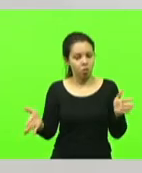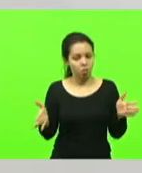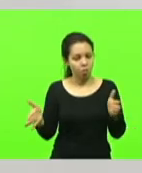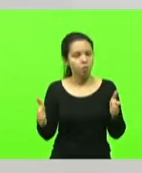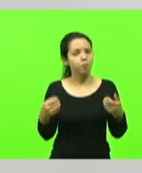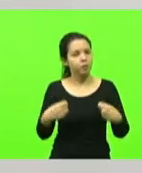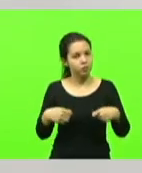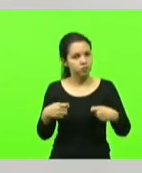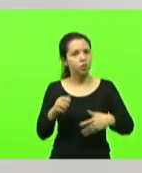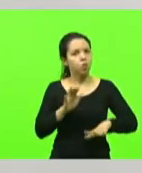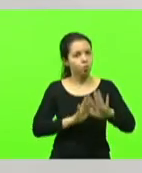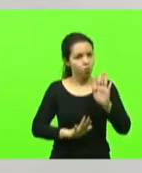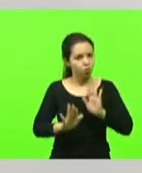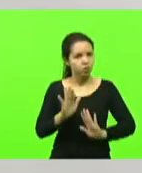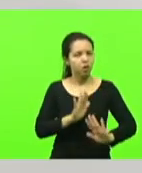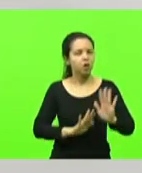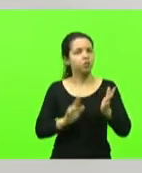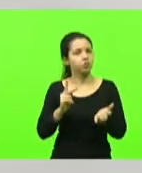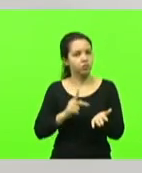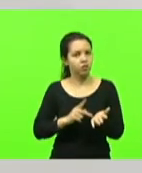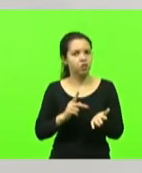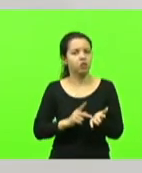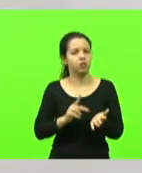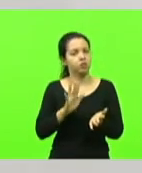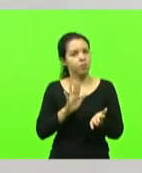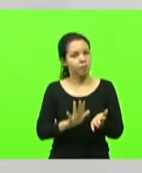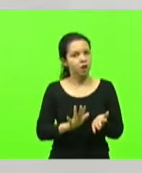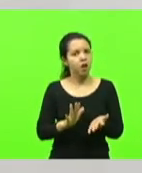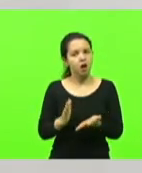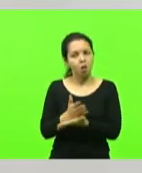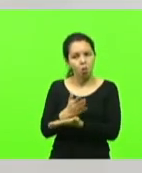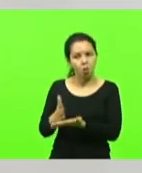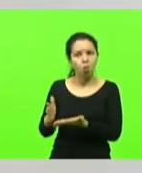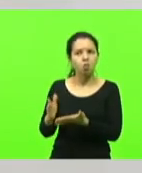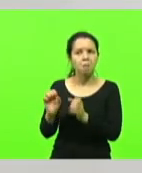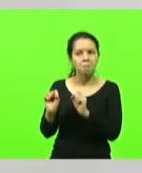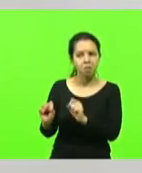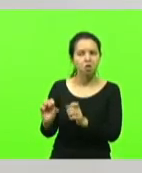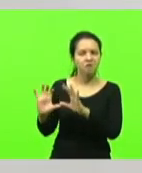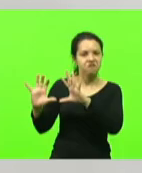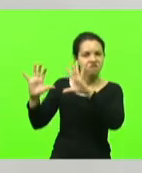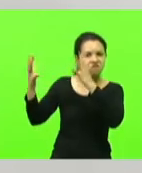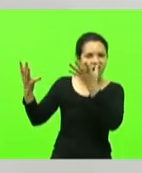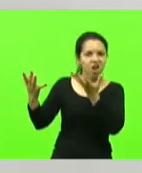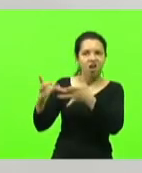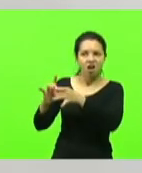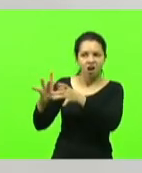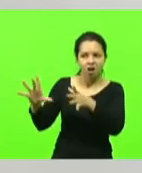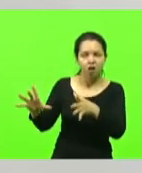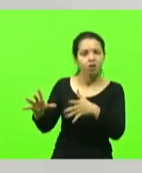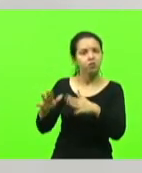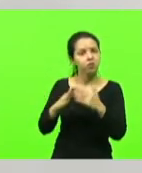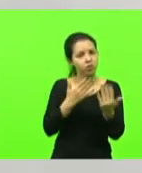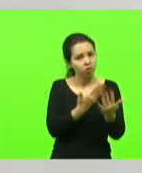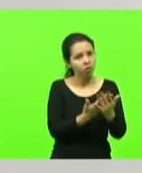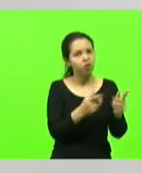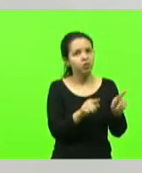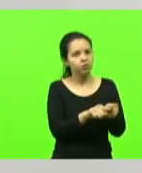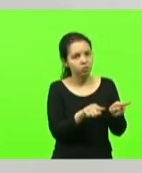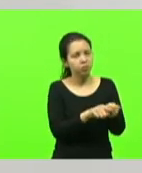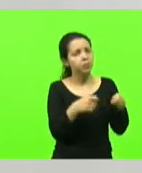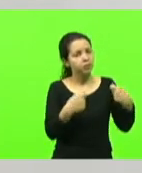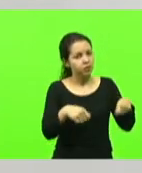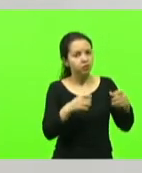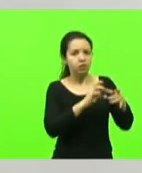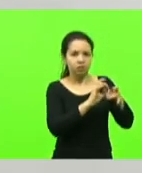cuidado, mas se é de direito para uns, com festas e liberdades, também deverá ser para as escolas. É hora de